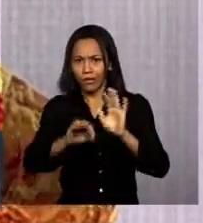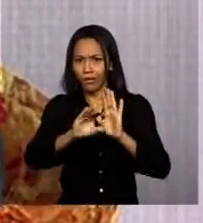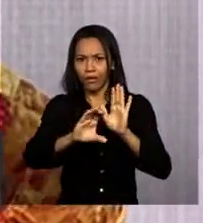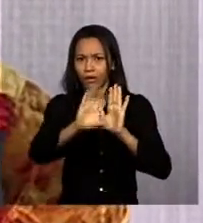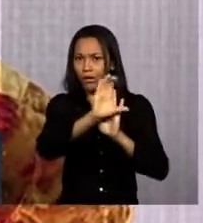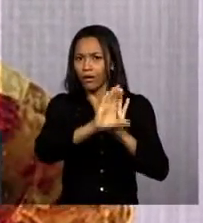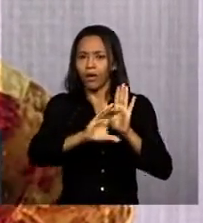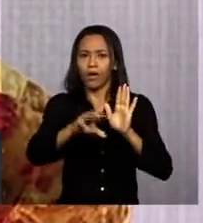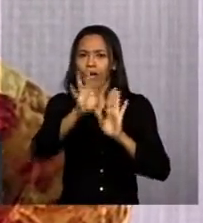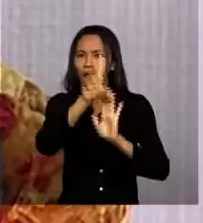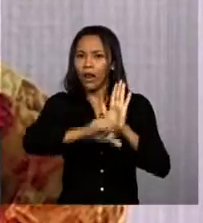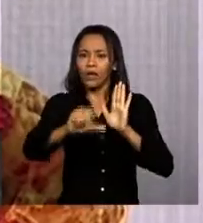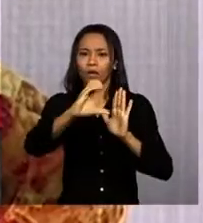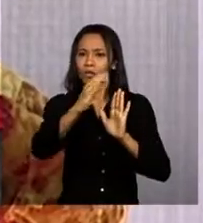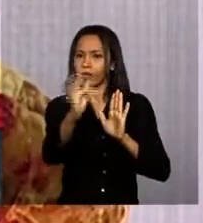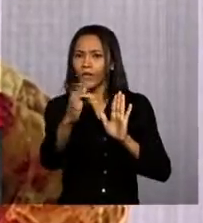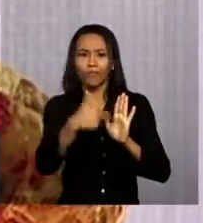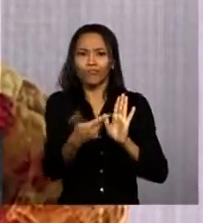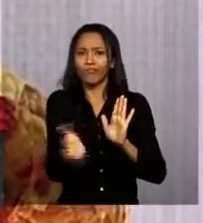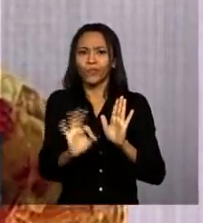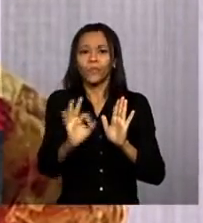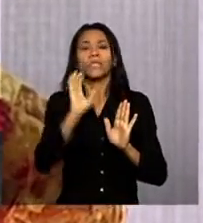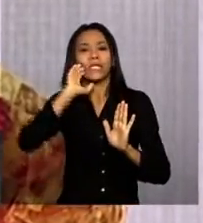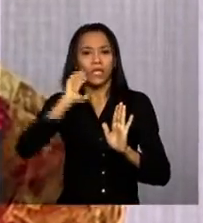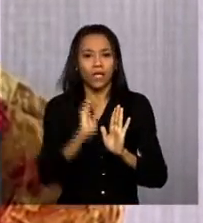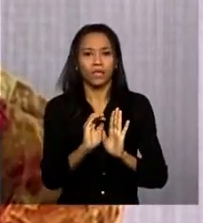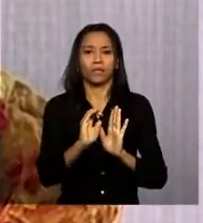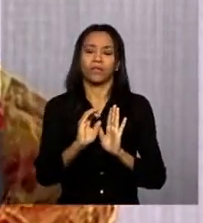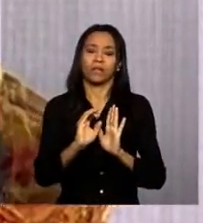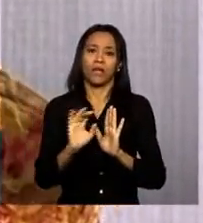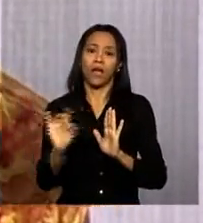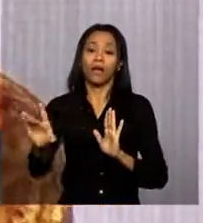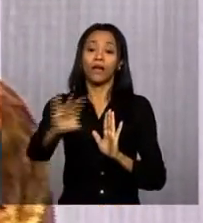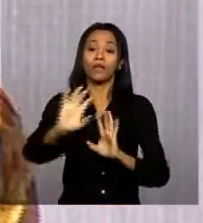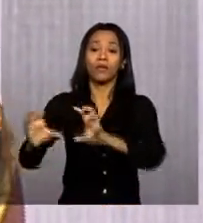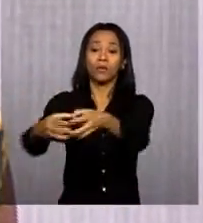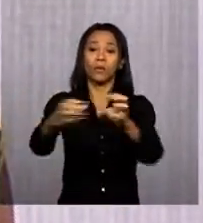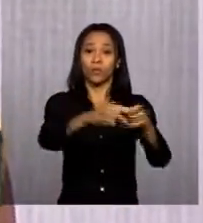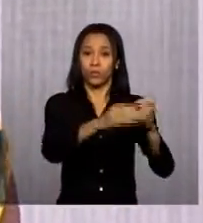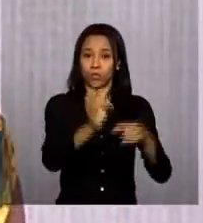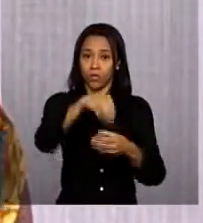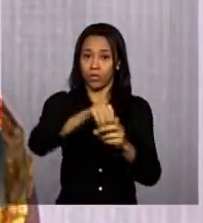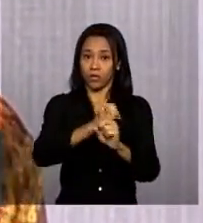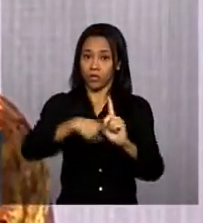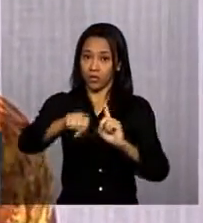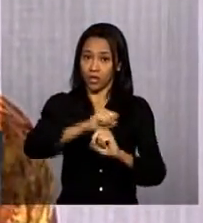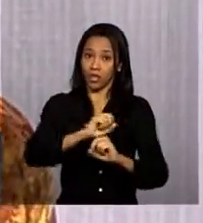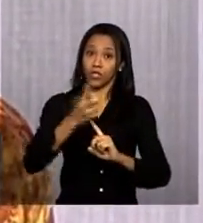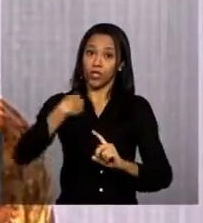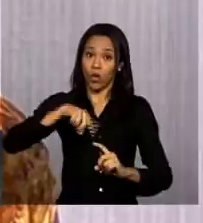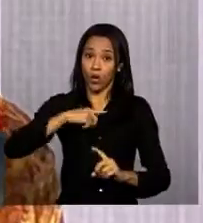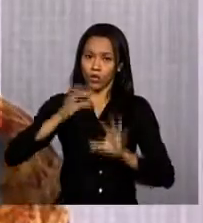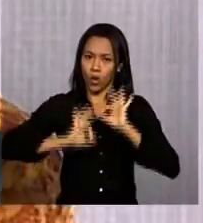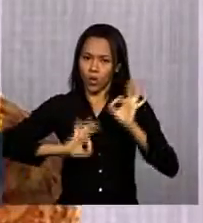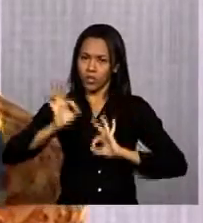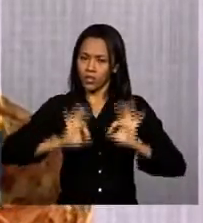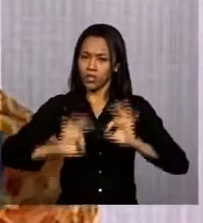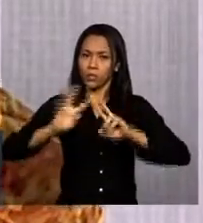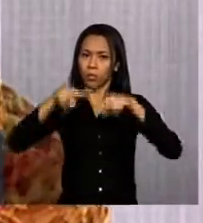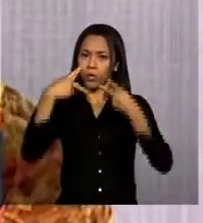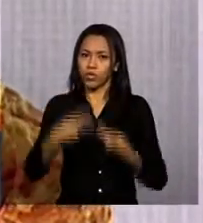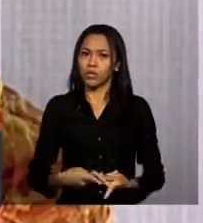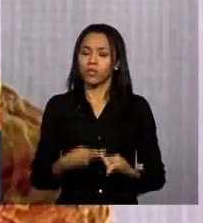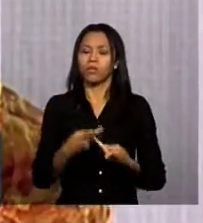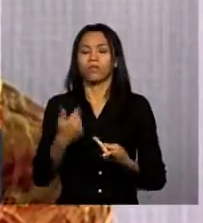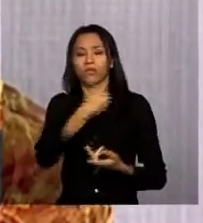a concepção de um Estado que atinja todos os poros da nossa sociedade. Um projeto de Estado que nós estamos enfrentando e um projeto